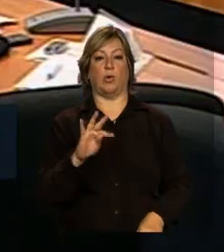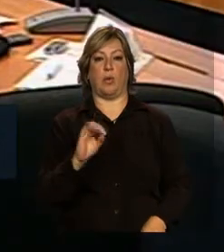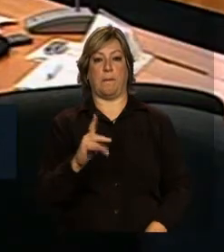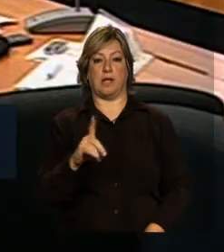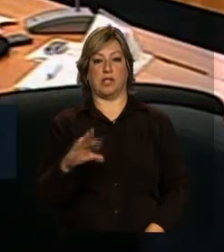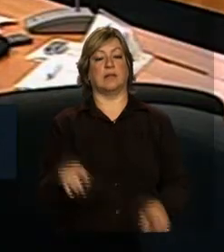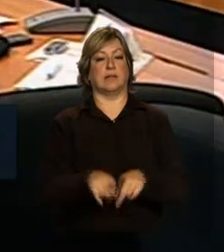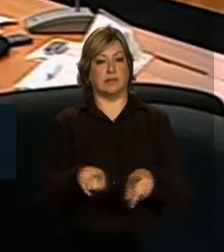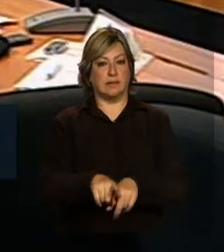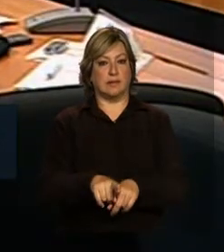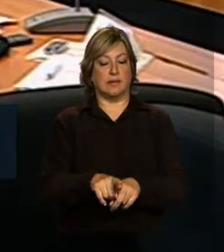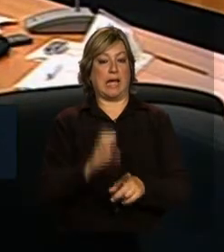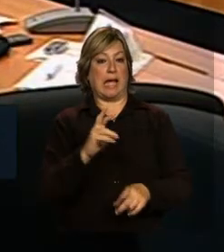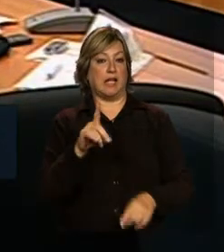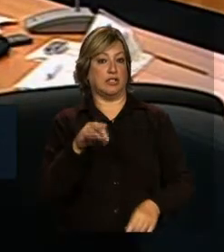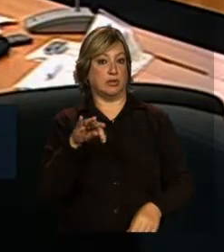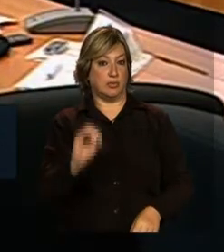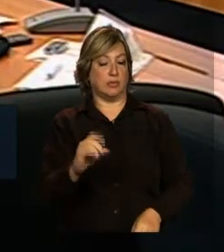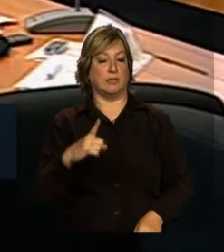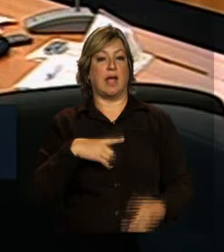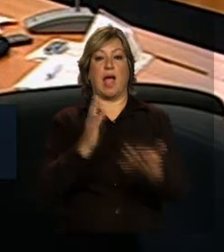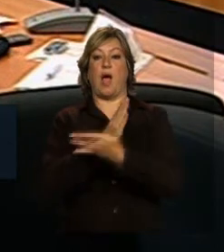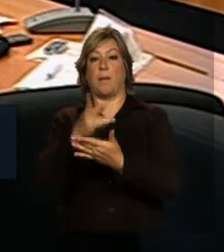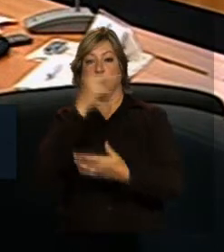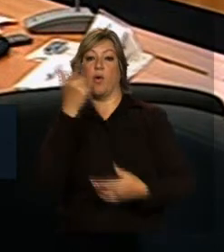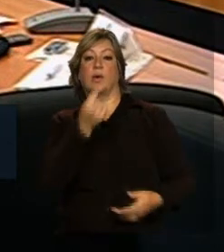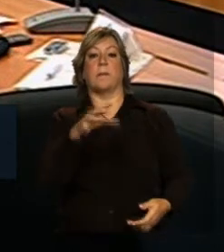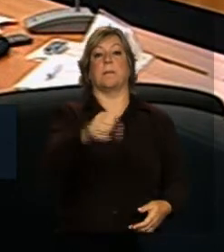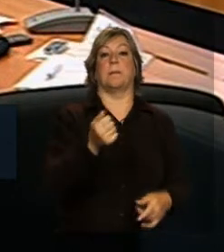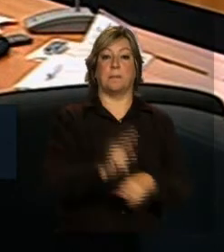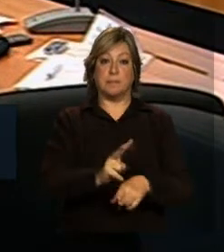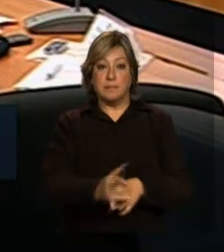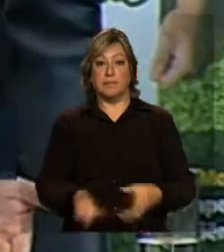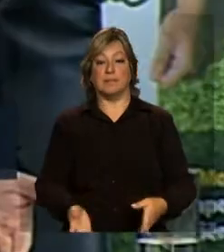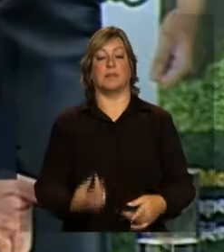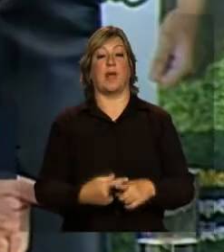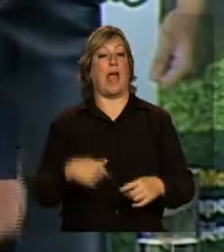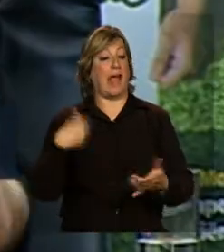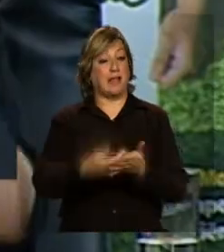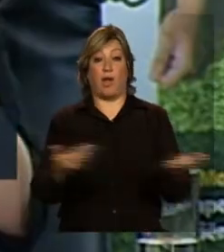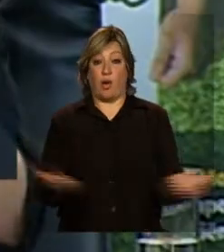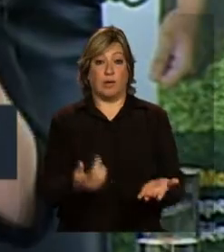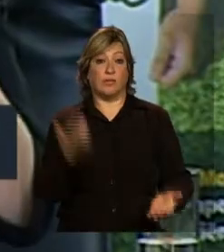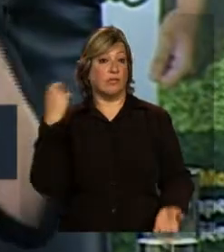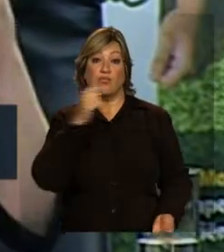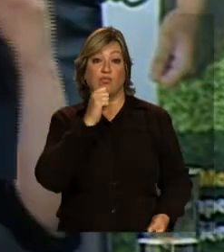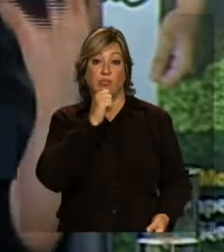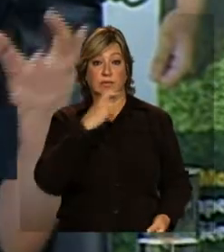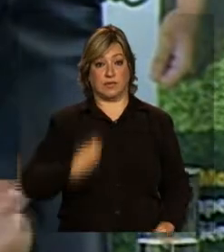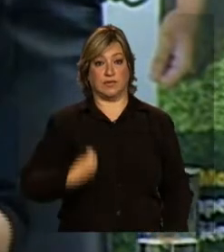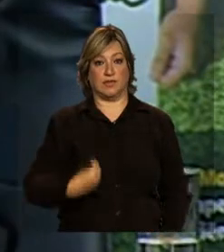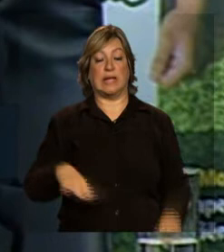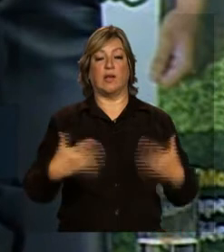de, via crédito, alguma parte da população acessar, né? O que até agora não existia. Então, as metas estão